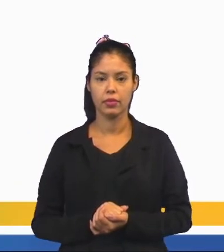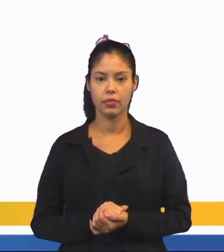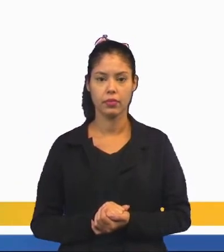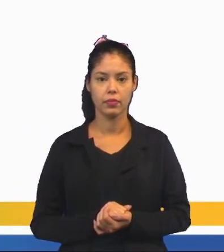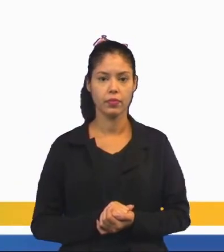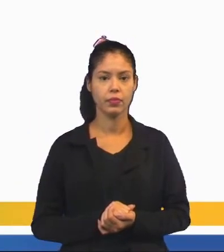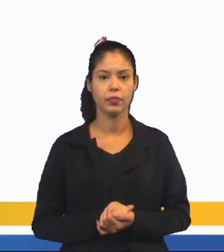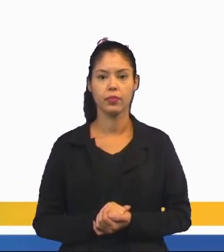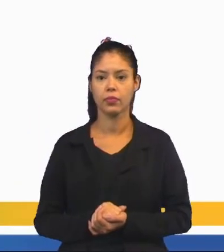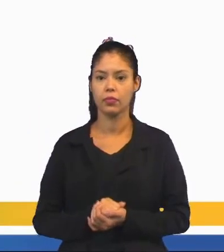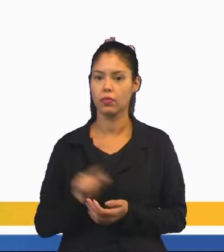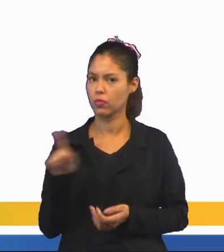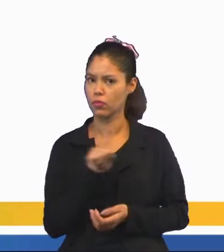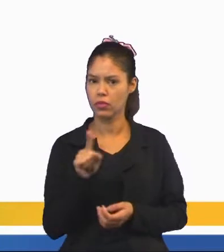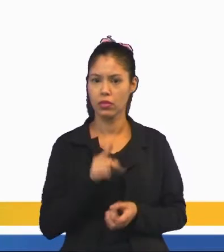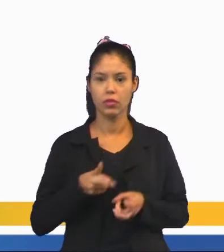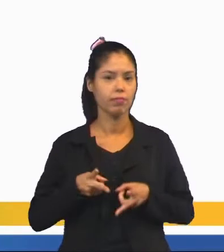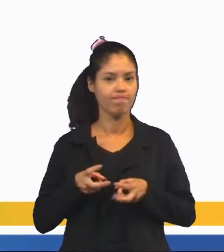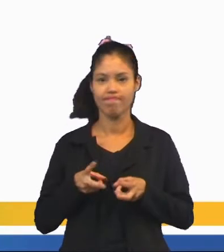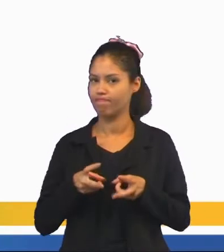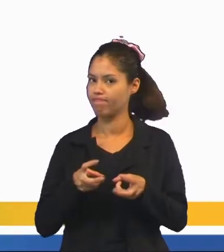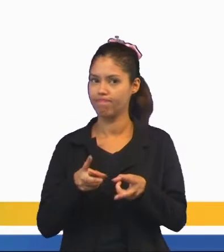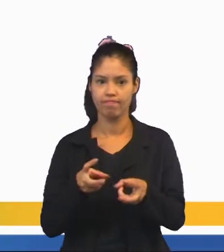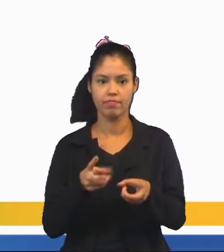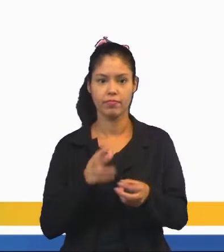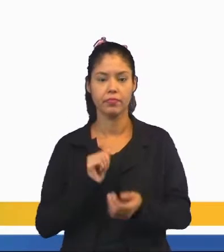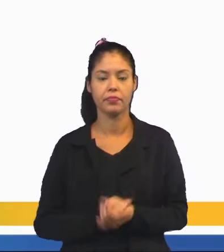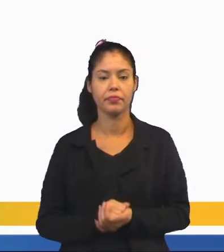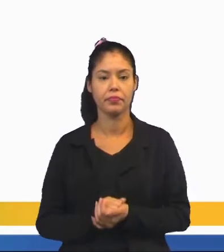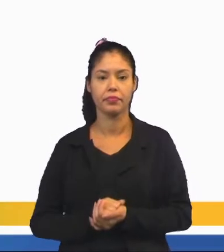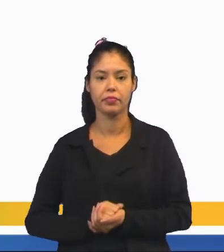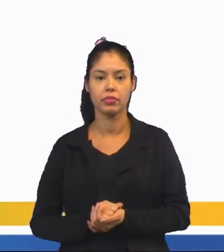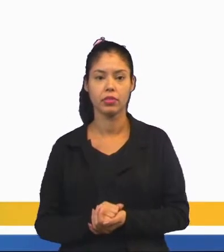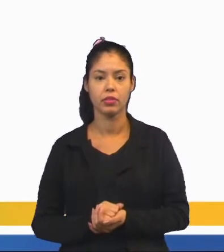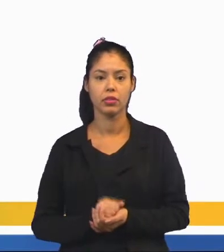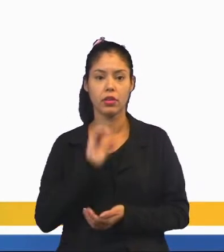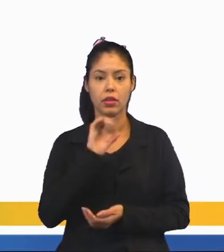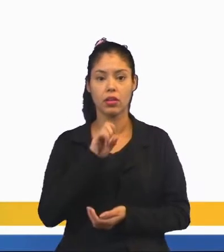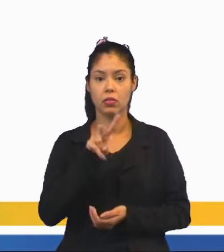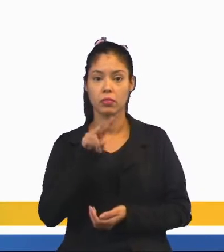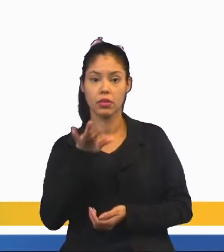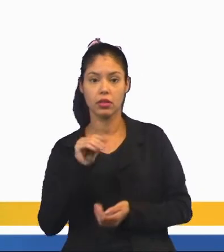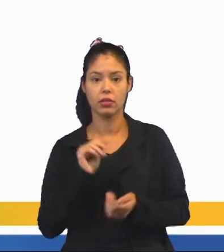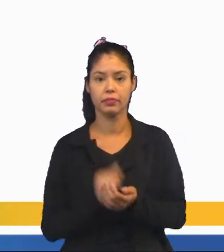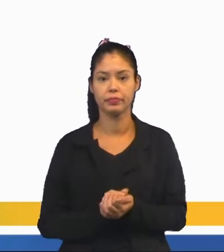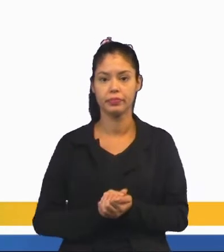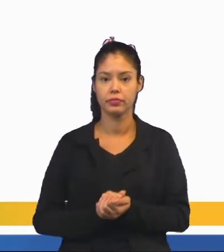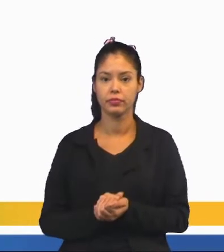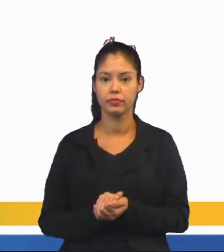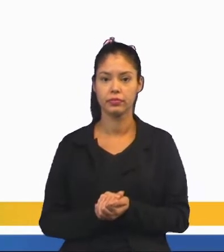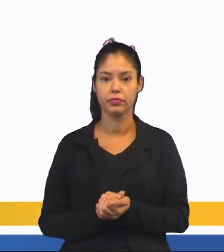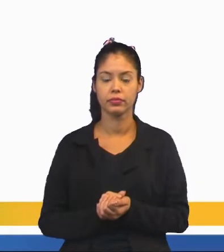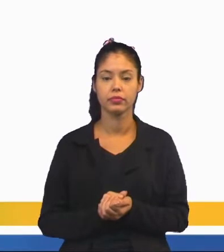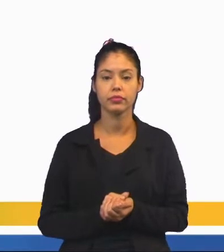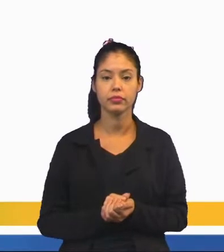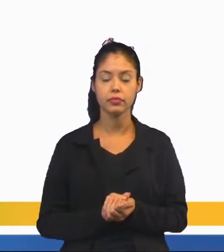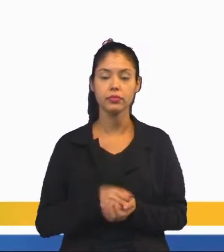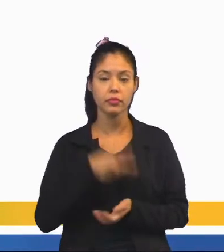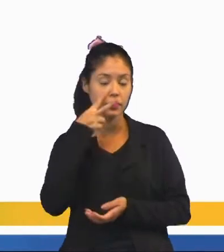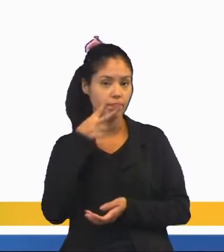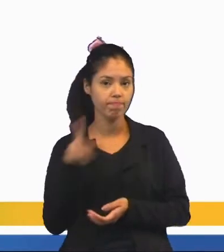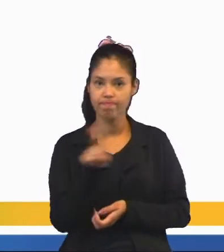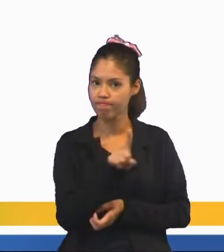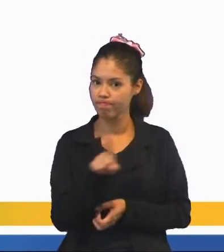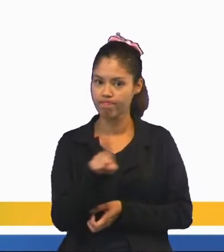as causam geralmente não são cancerígenos. E as lesões subclínicas.